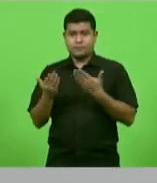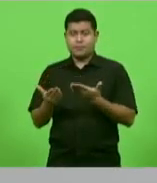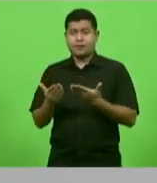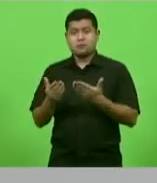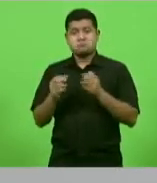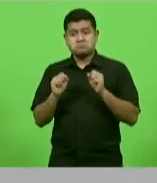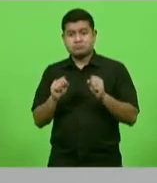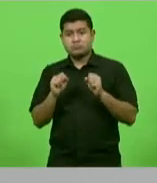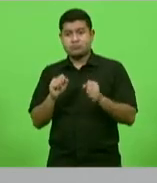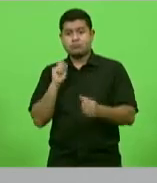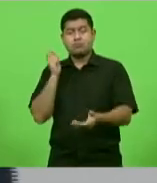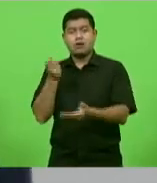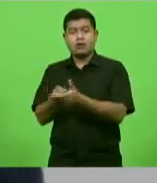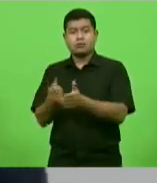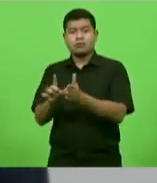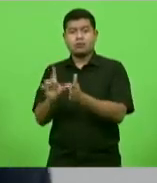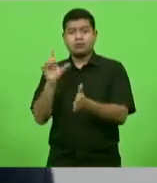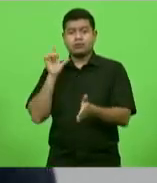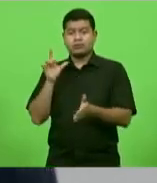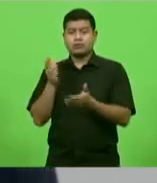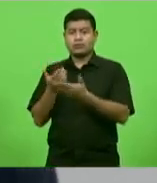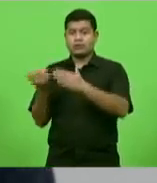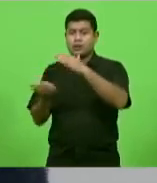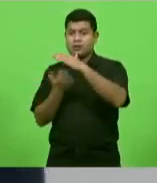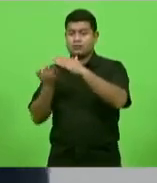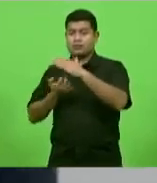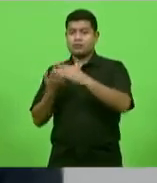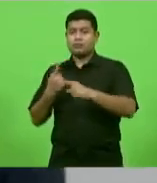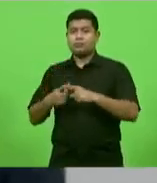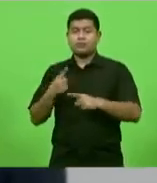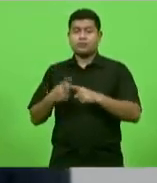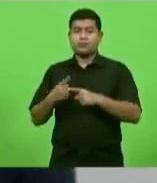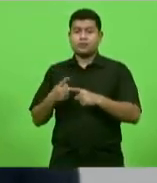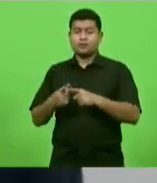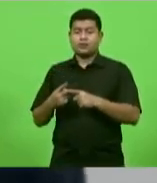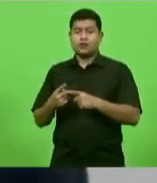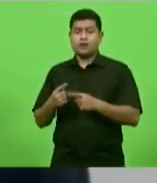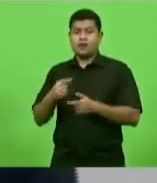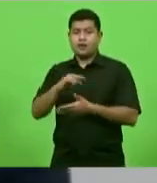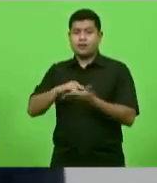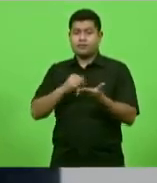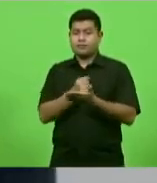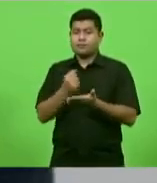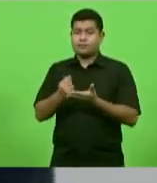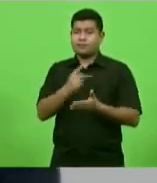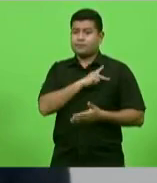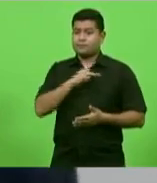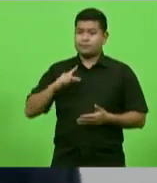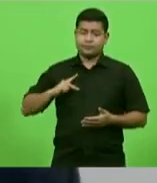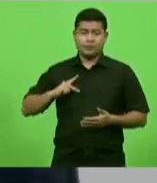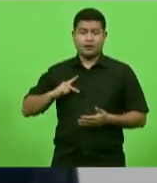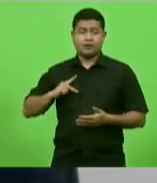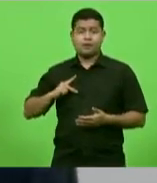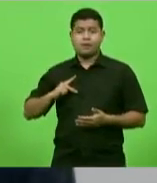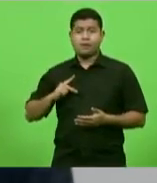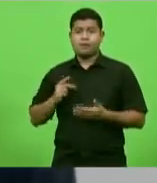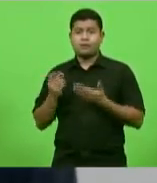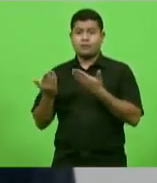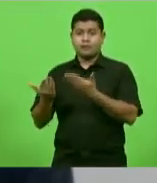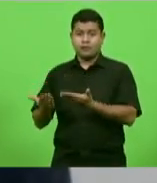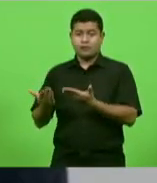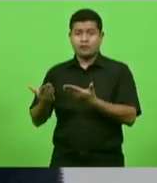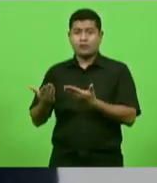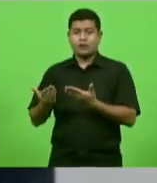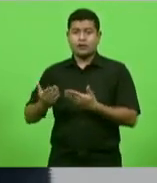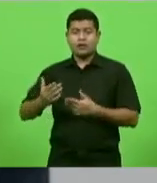a possibilidade de pagamento antecipado a fornecedores em razão de contratos públicos. Conforme depoimento do